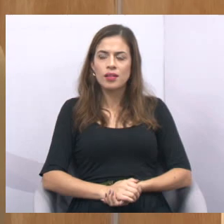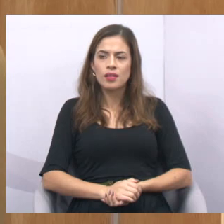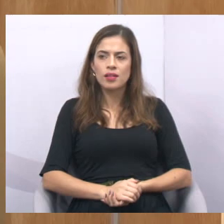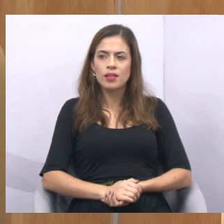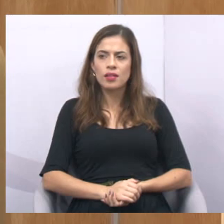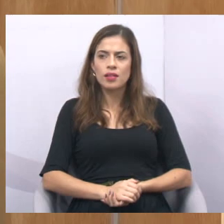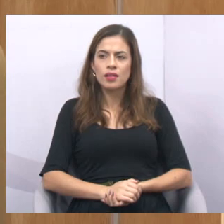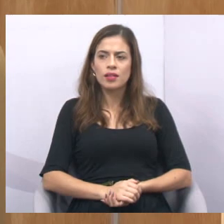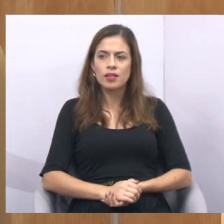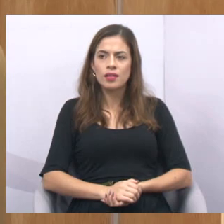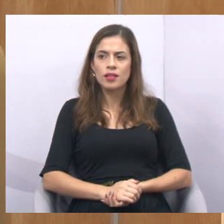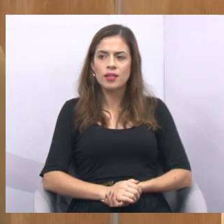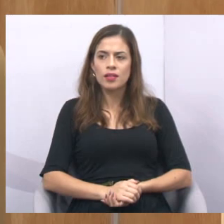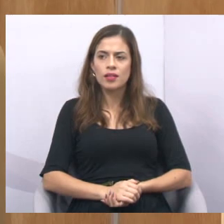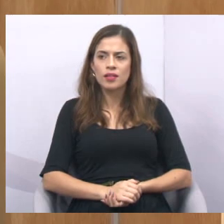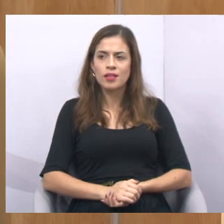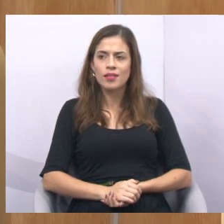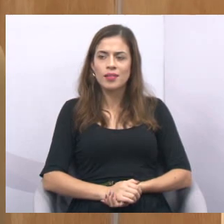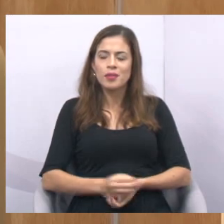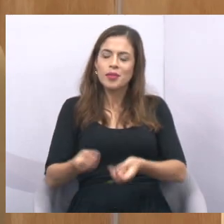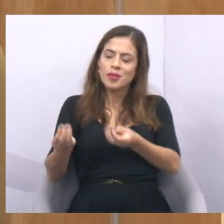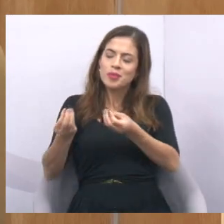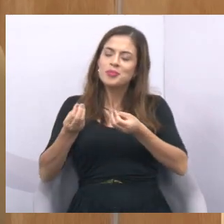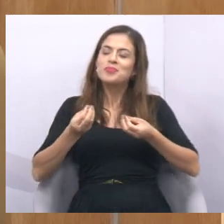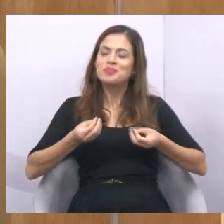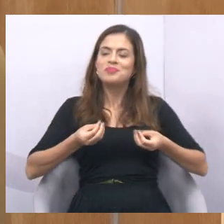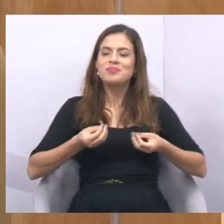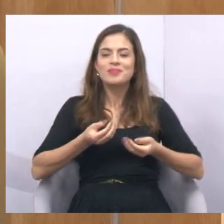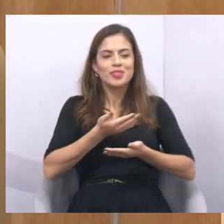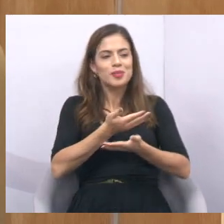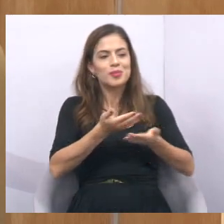mas me proporcionou dessa forma aqui.